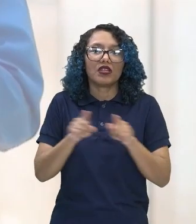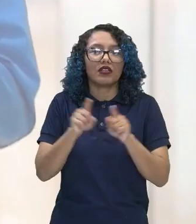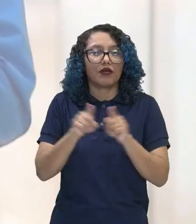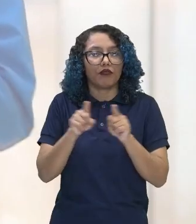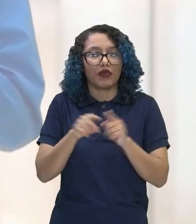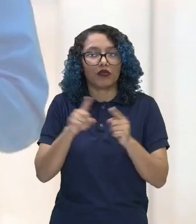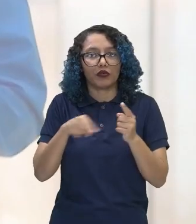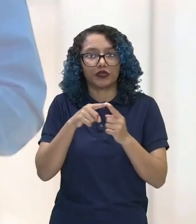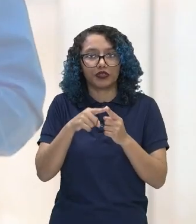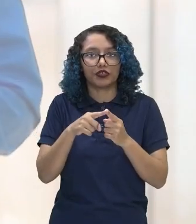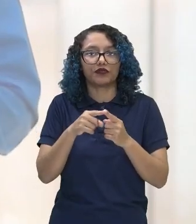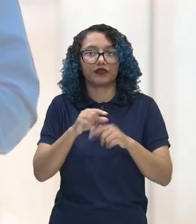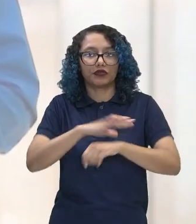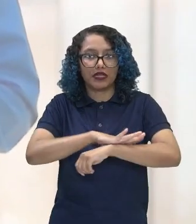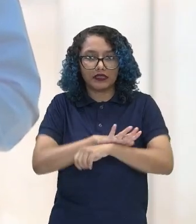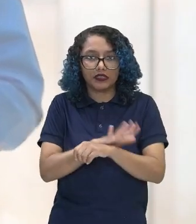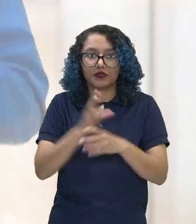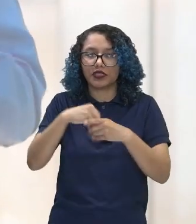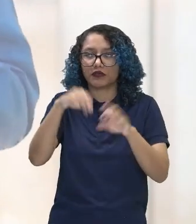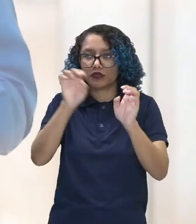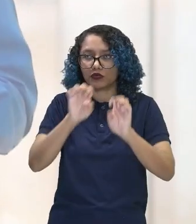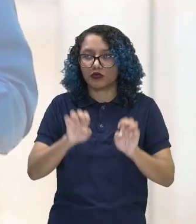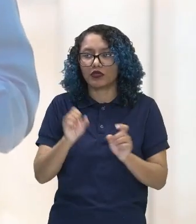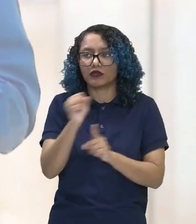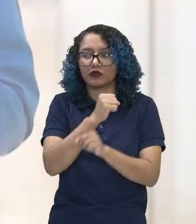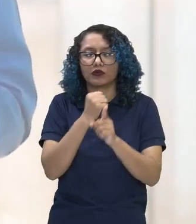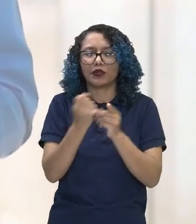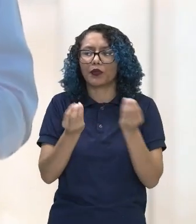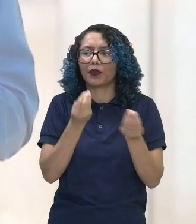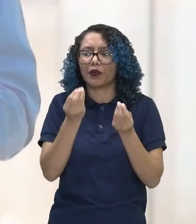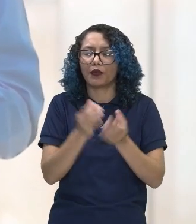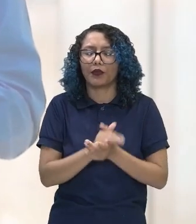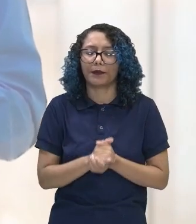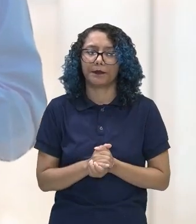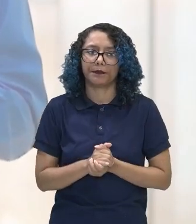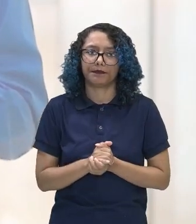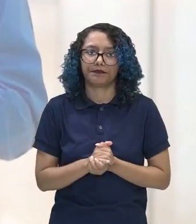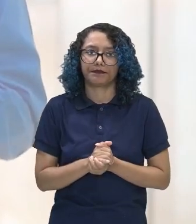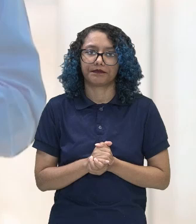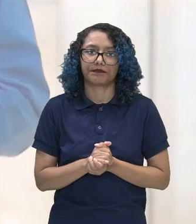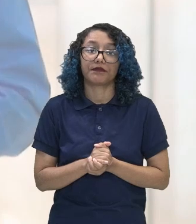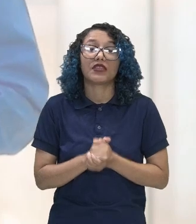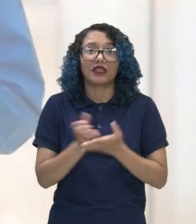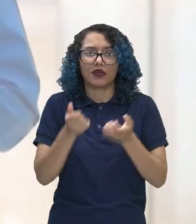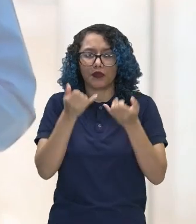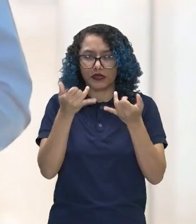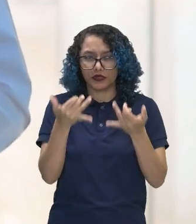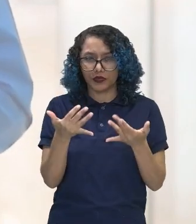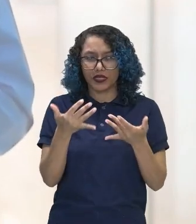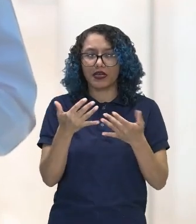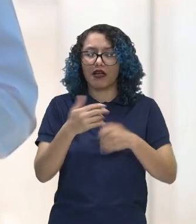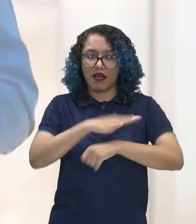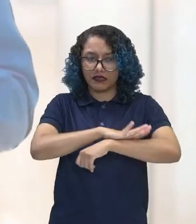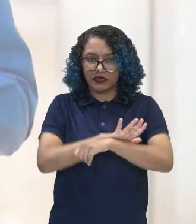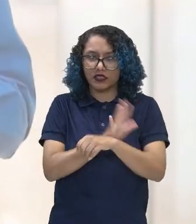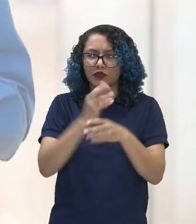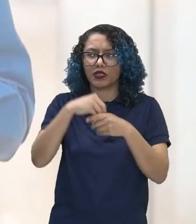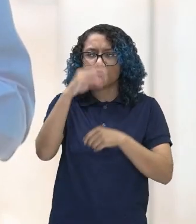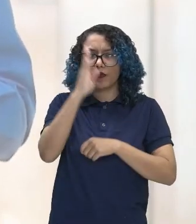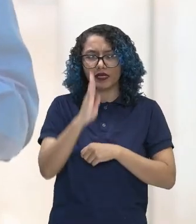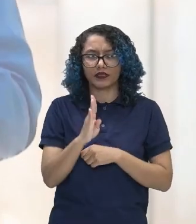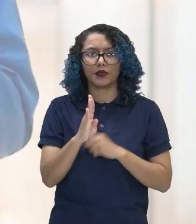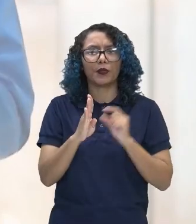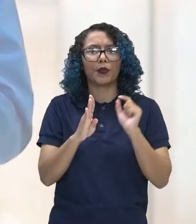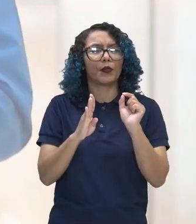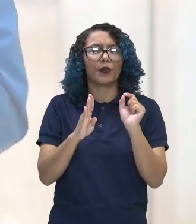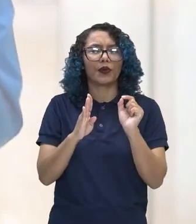racismo na estrutura social. Florestan destacou que o racismo no Brasil não era apenas